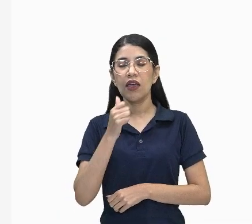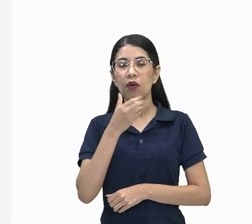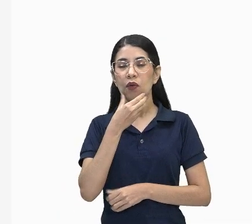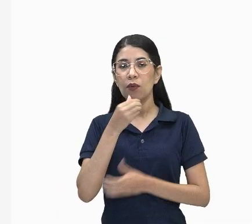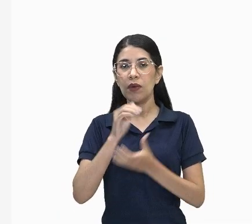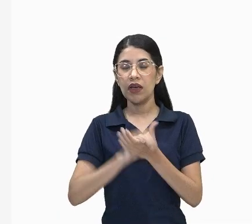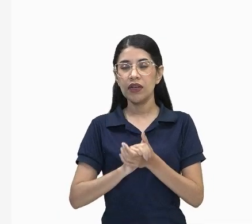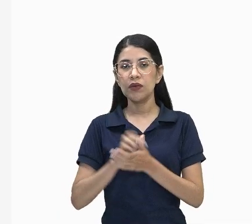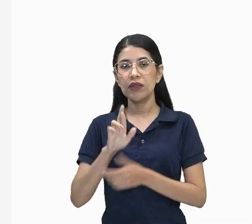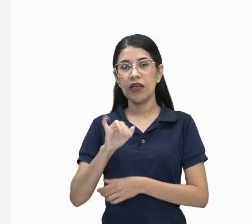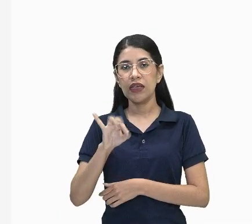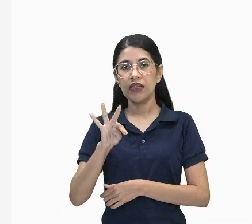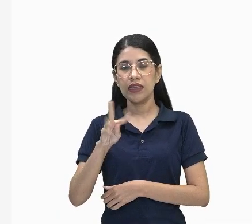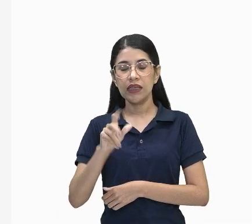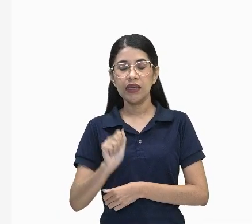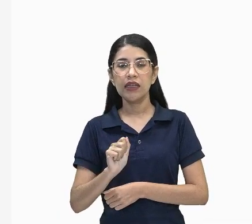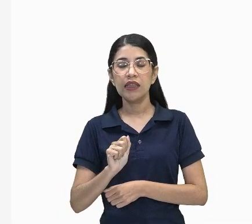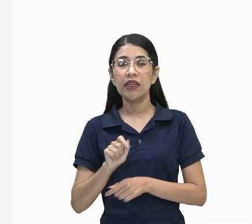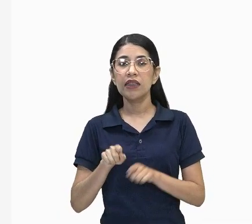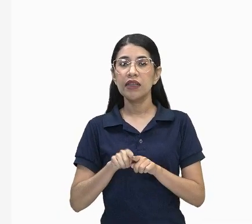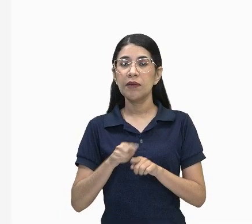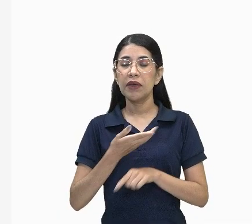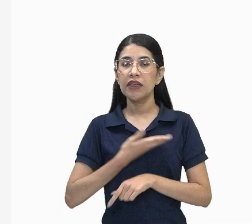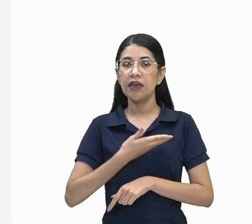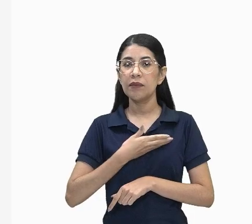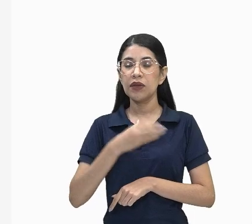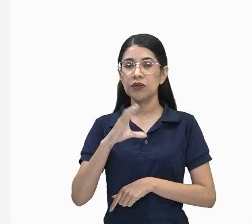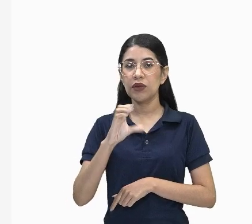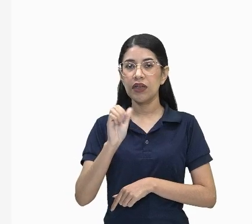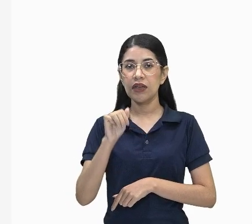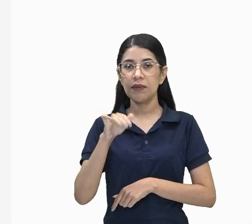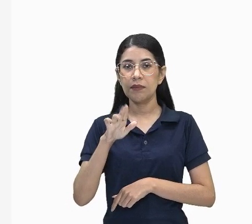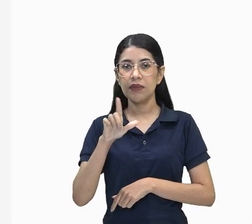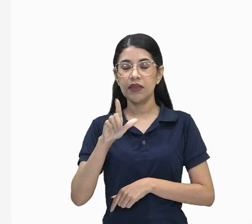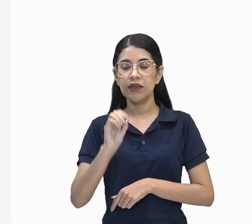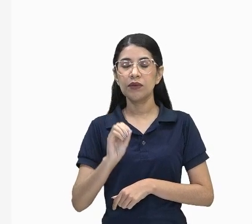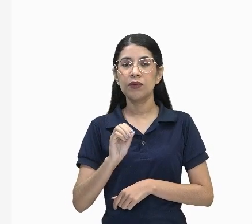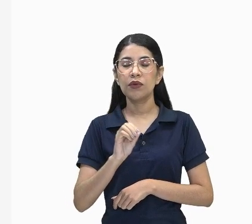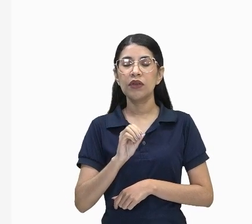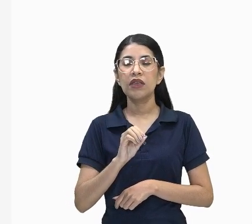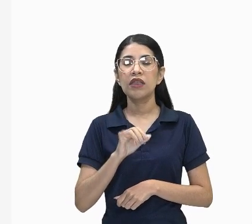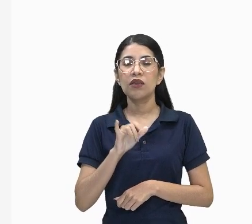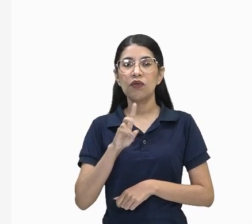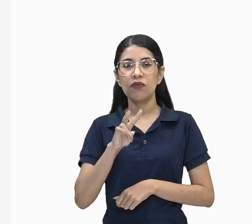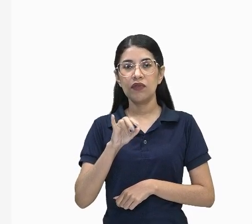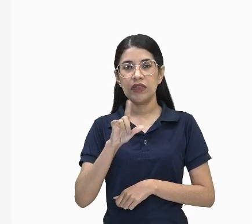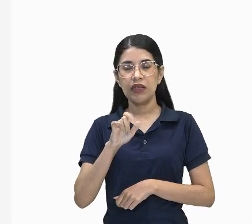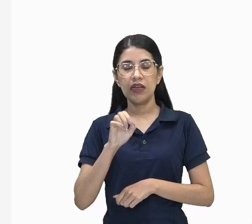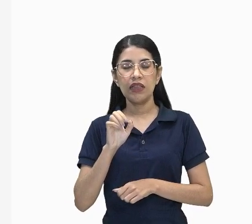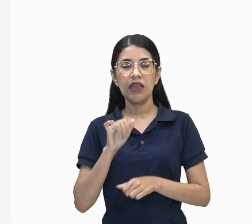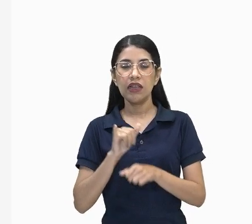de Rita e é amigo de Camilo. E este Vilela é traído,